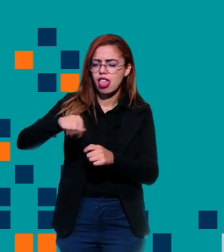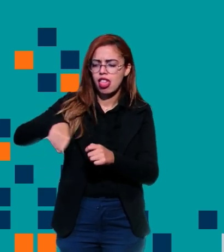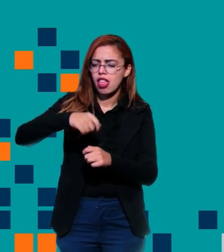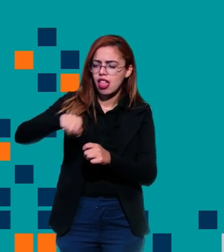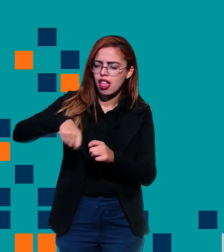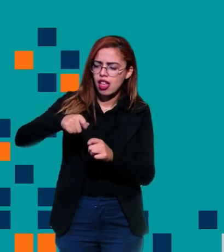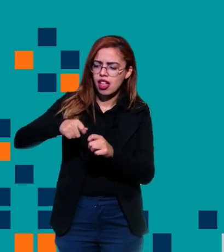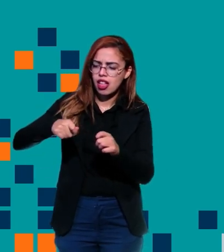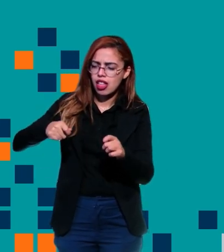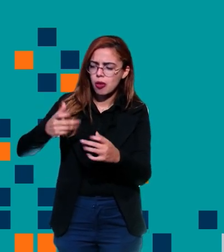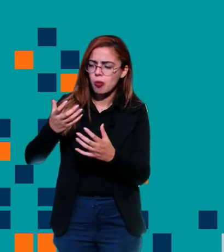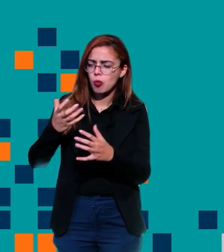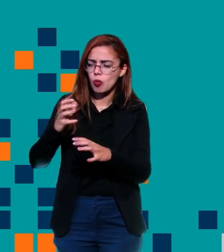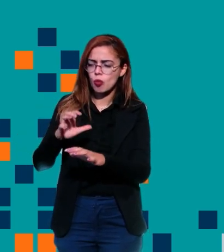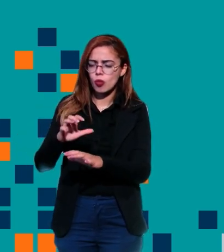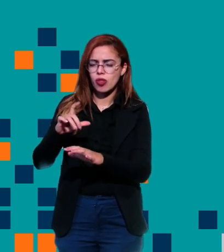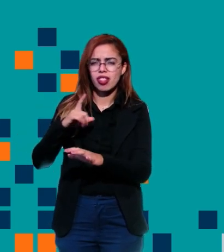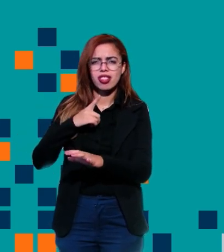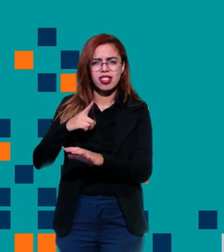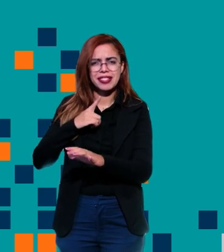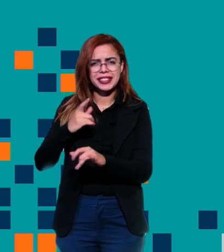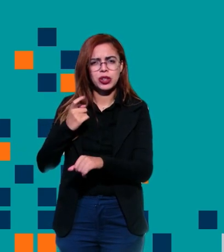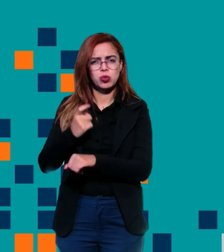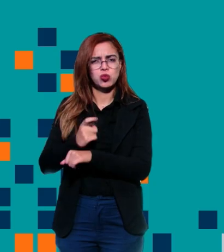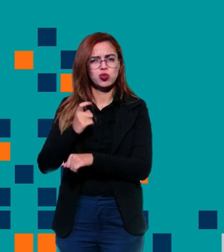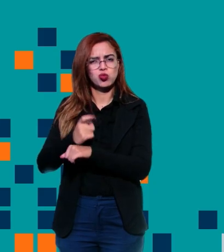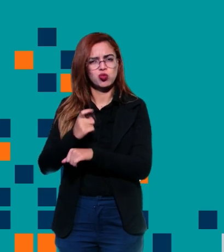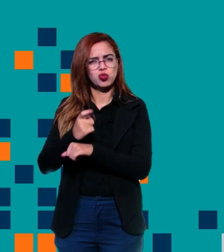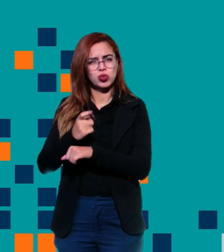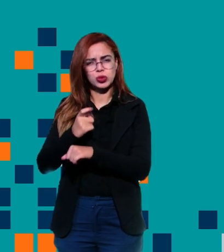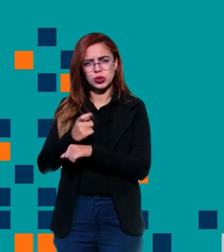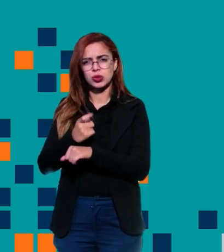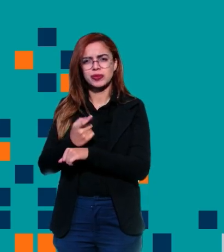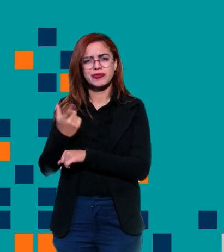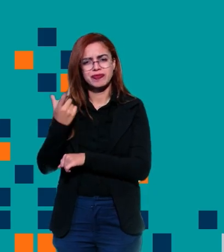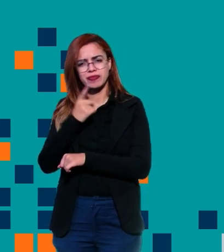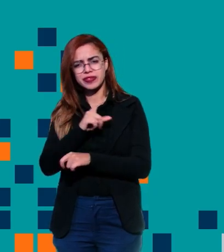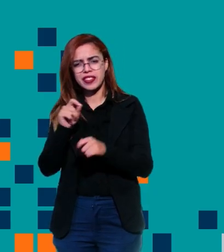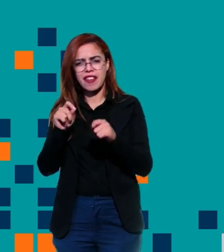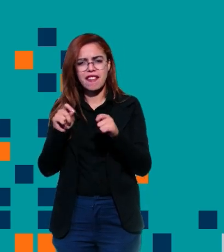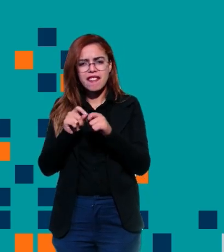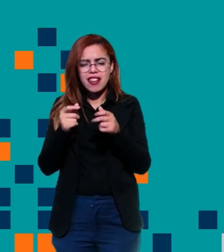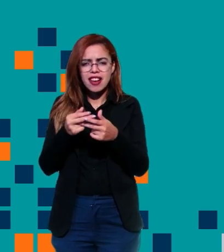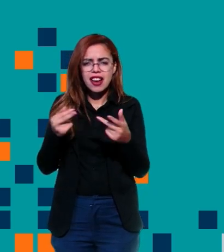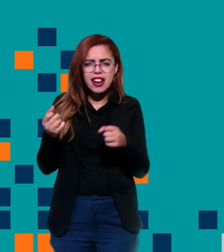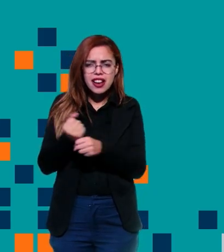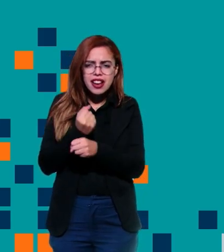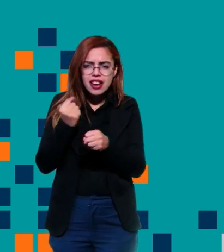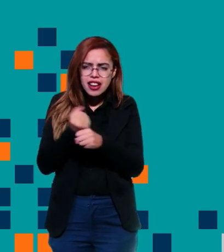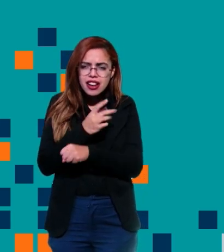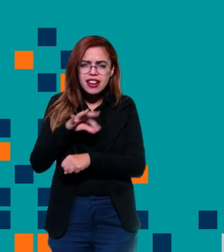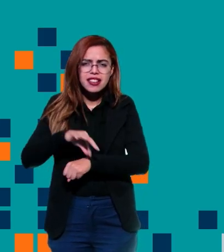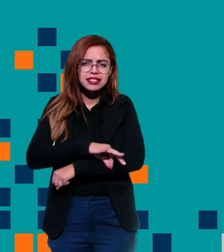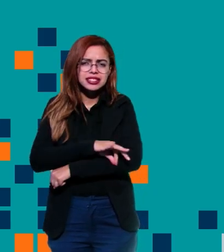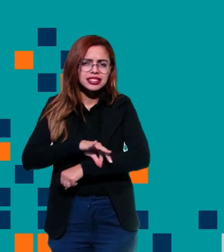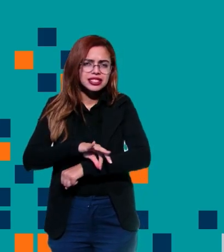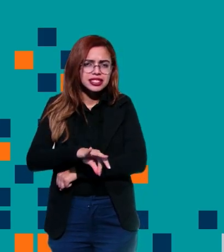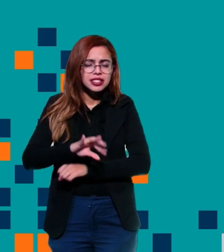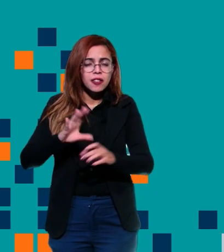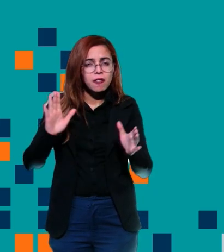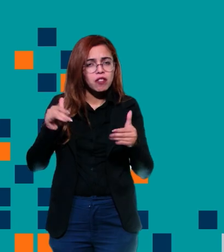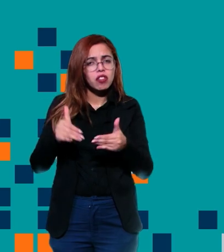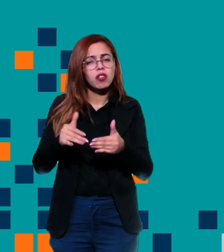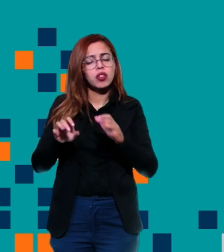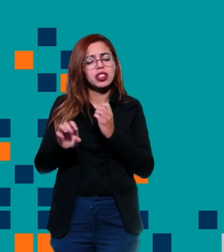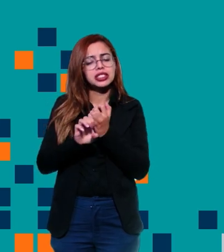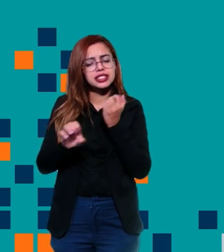e quando ela secava, ela ajudava a enrijecer a estrutura. Então, é uma arquitetura ligada à